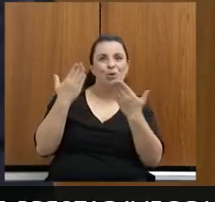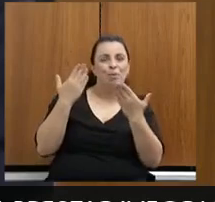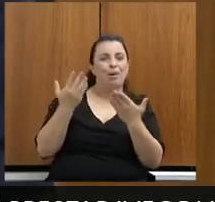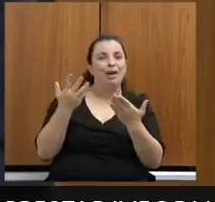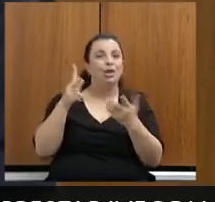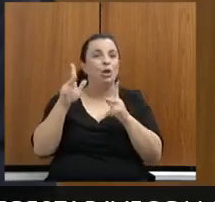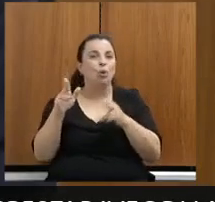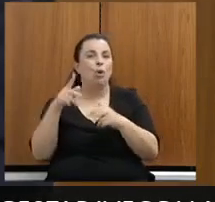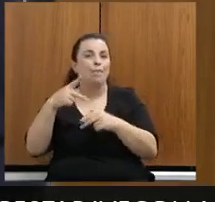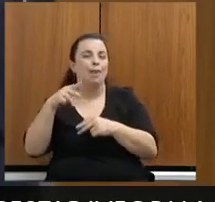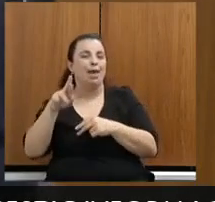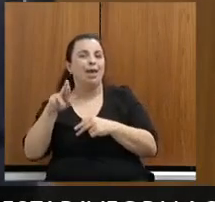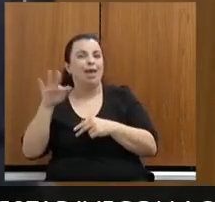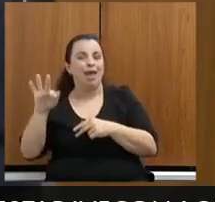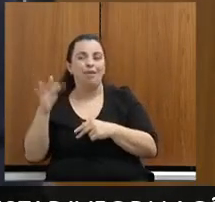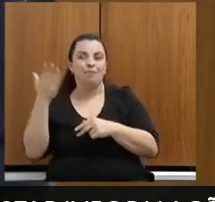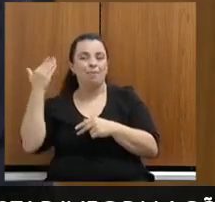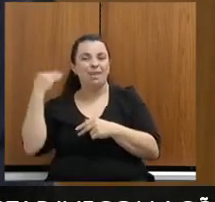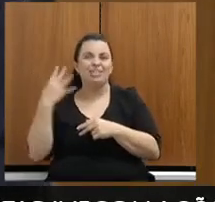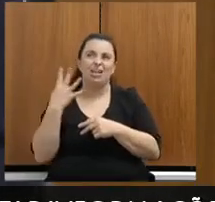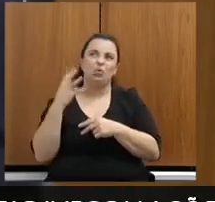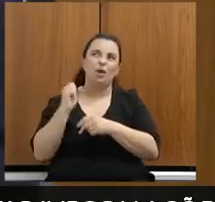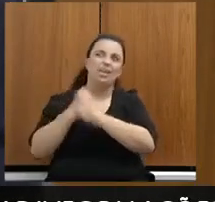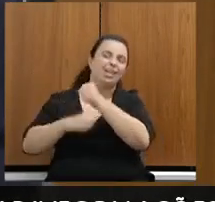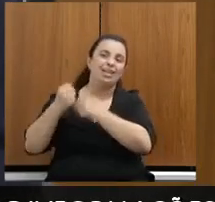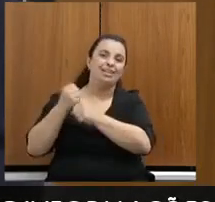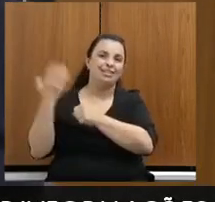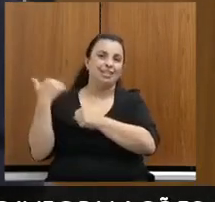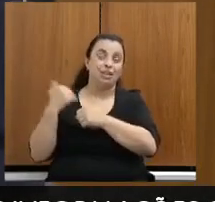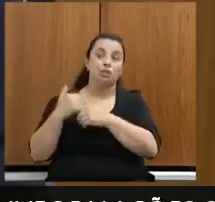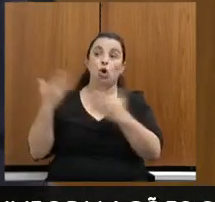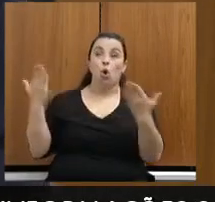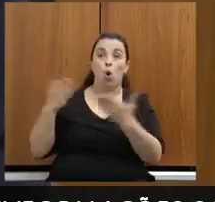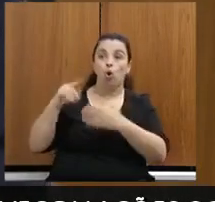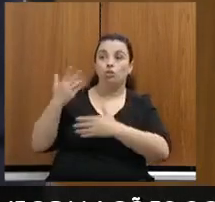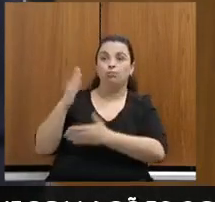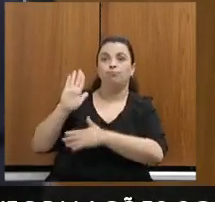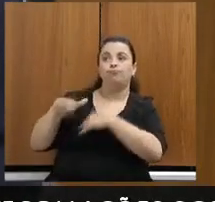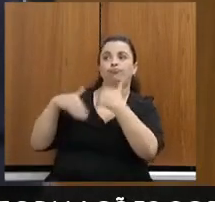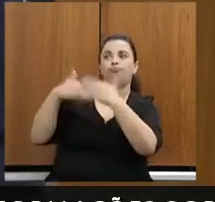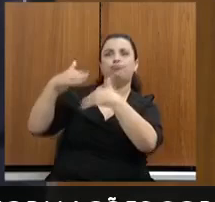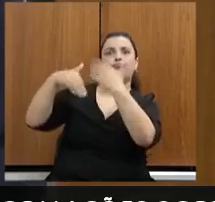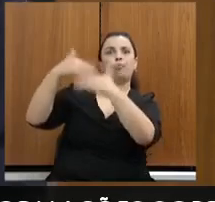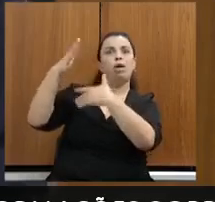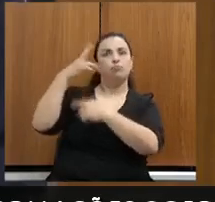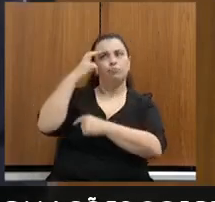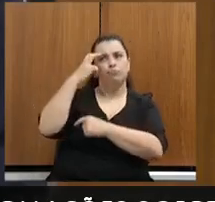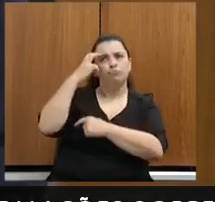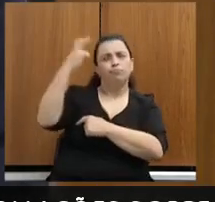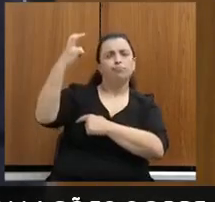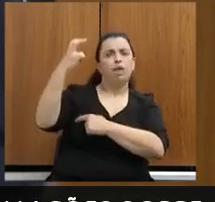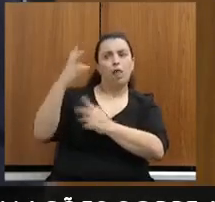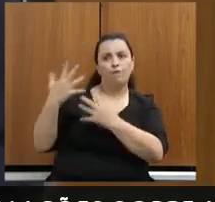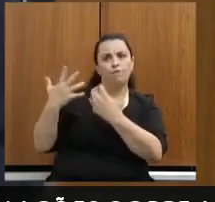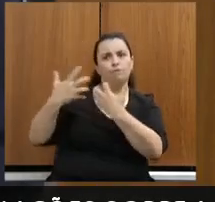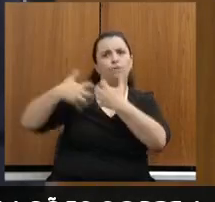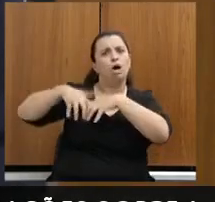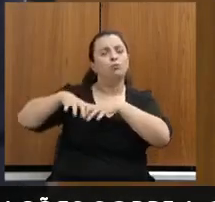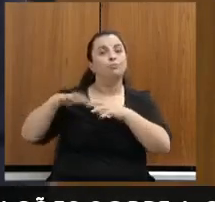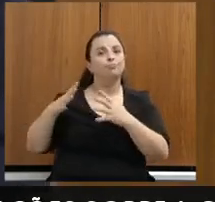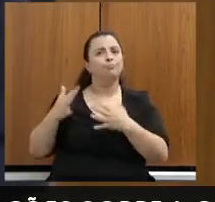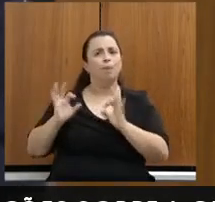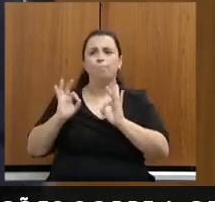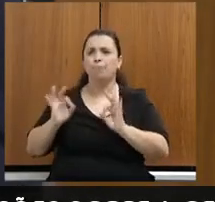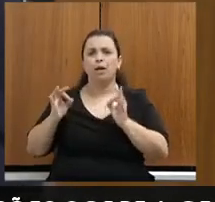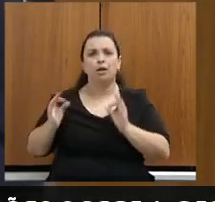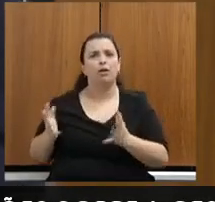40 anos né e olhar TRF hoje E por que ela se tornou no bom sentido a inteligência da pf funciona assim de forma assustadora